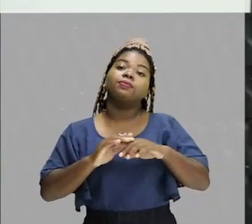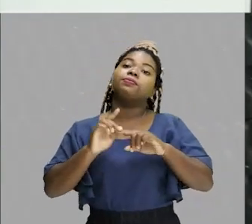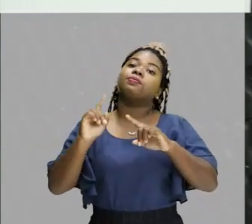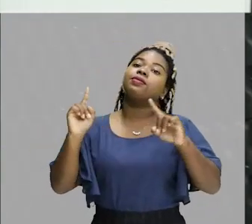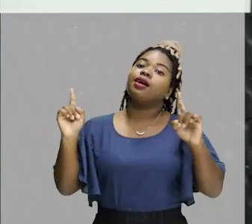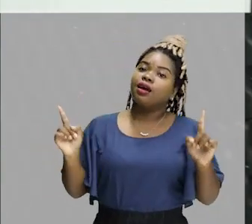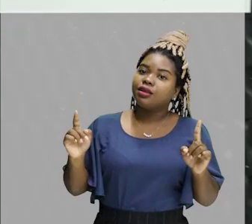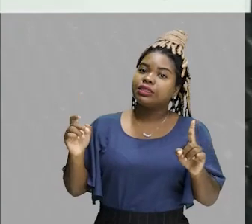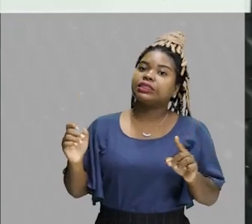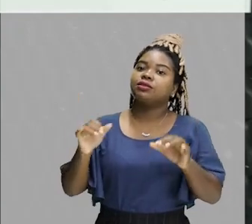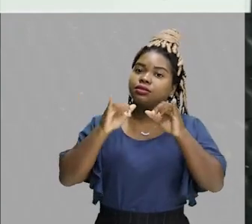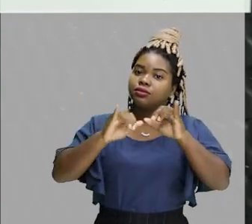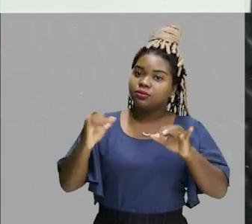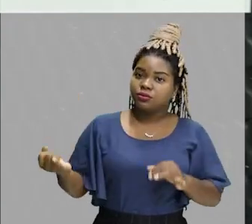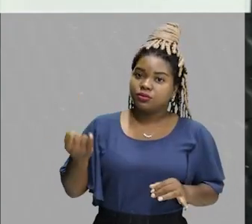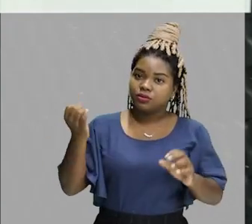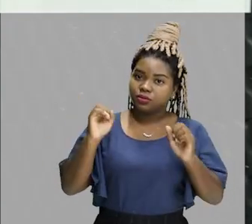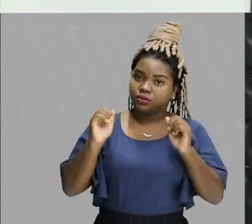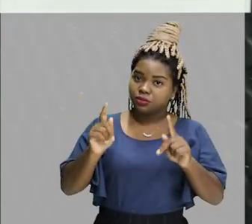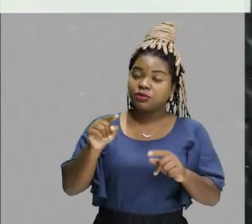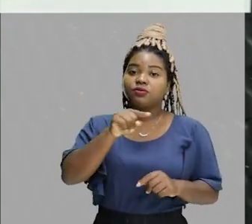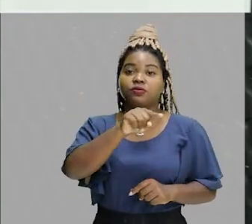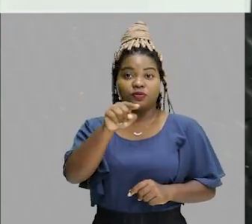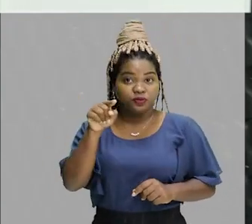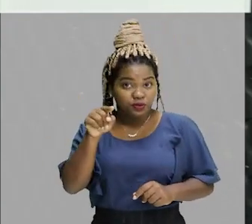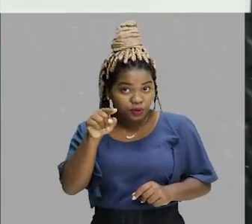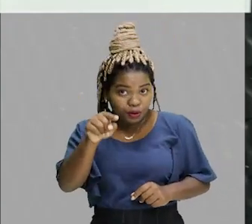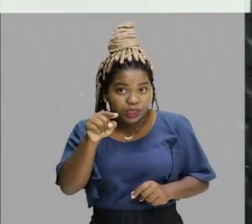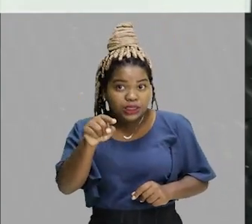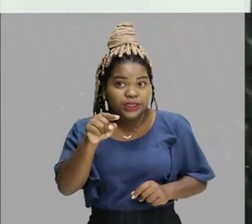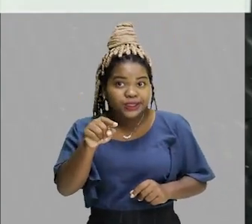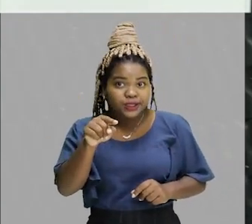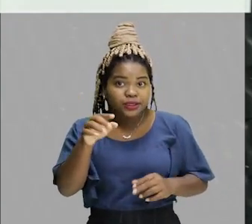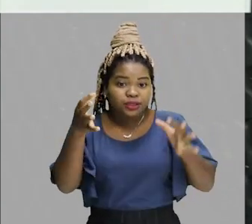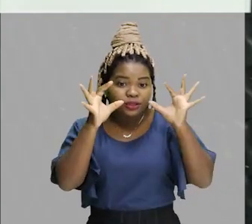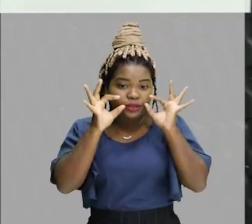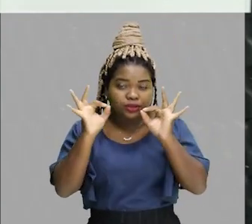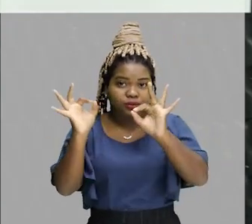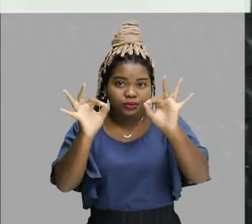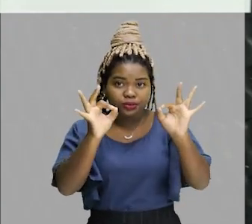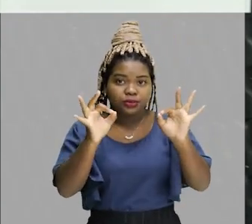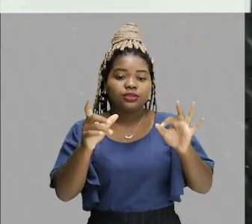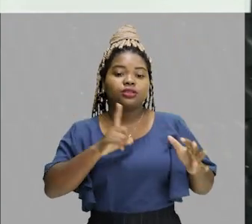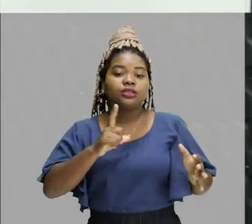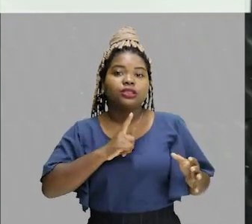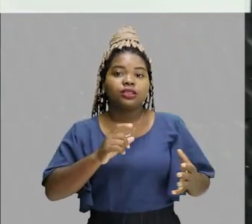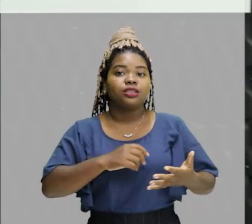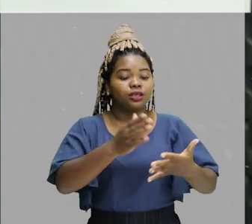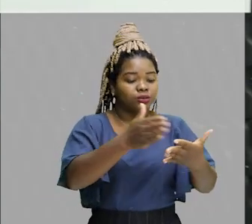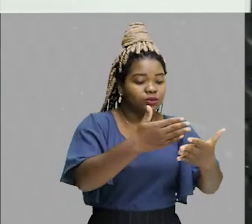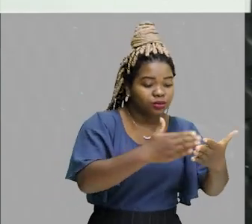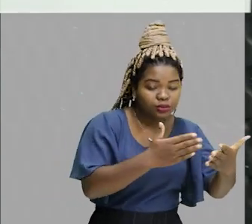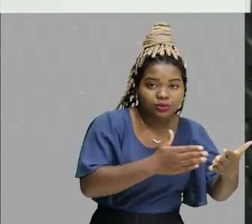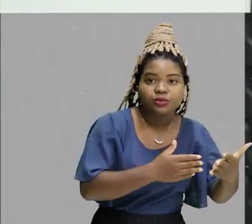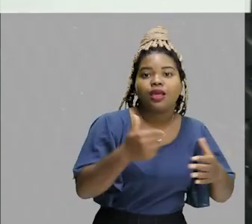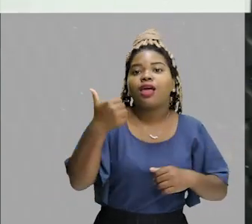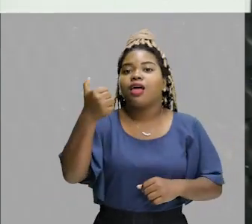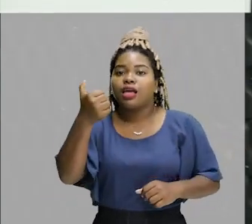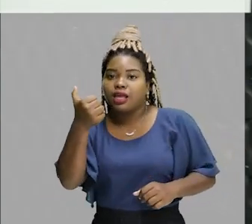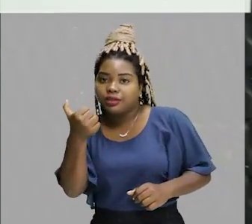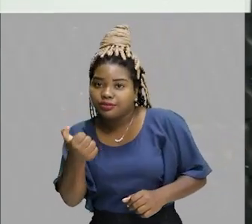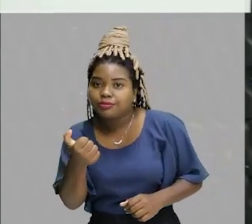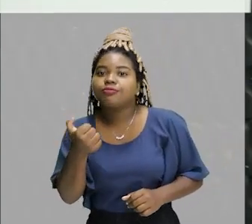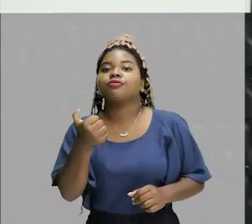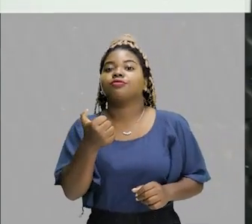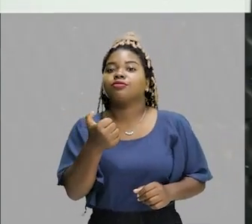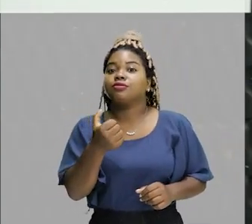avisar uma coisa importante. Você que está aí, você que está com o seu material já todo preparado, canetinha na mão, caderno, está